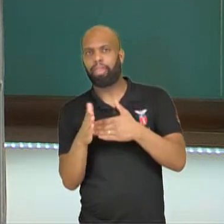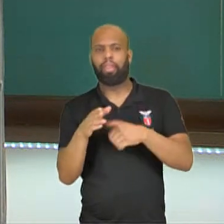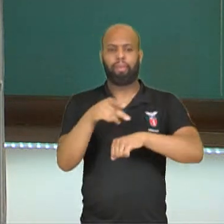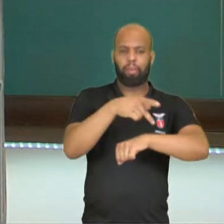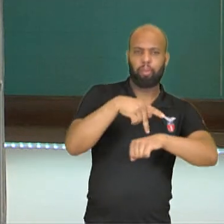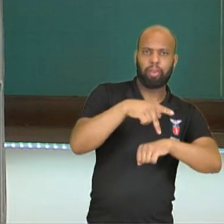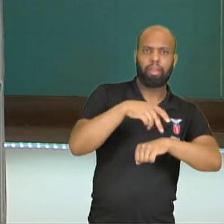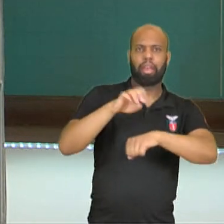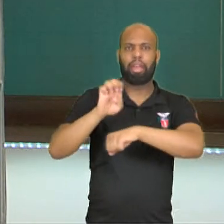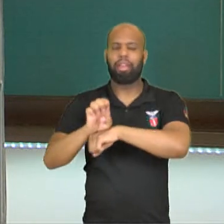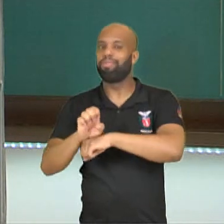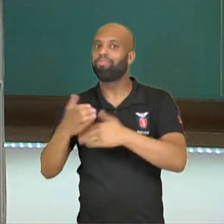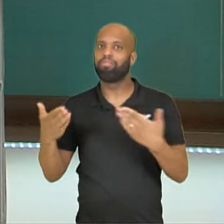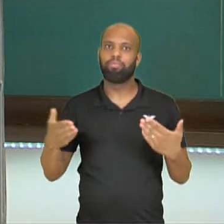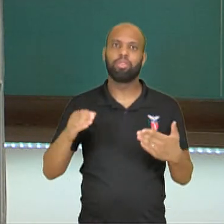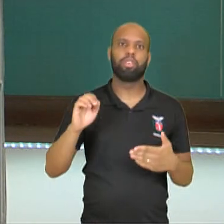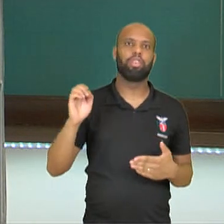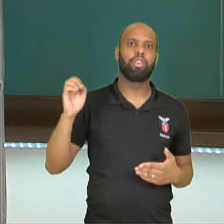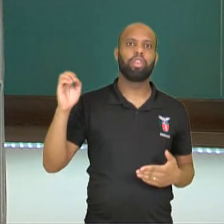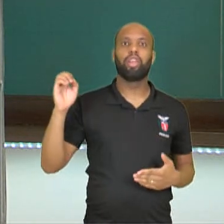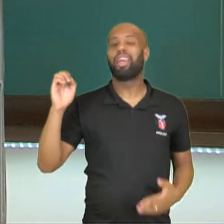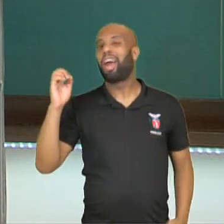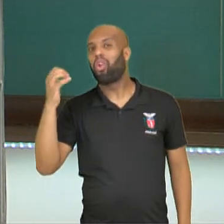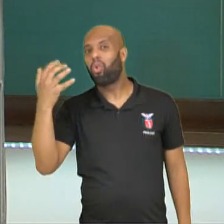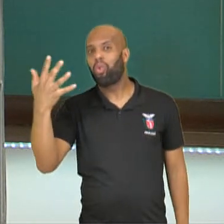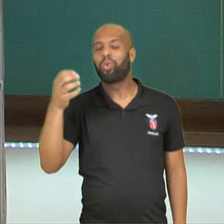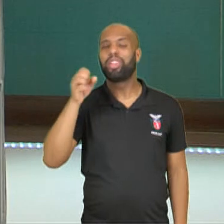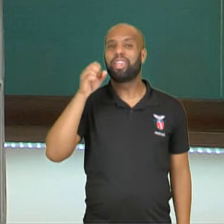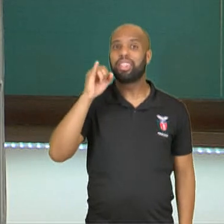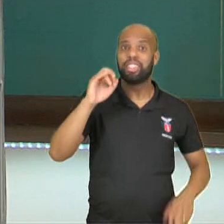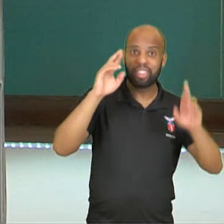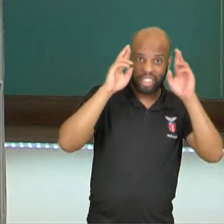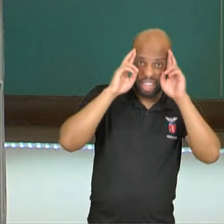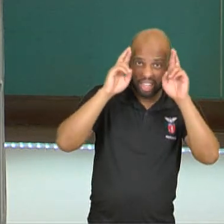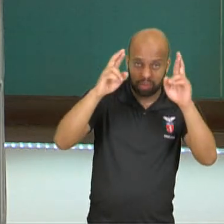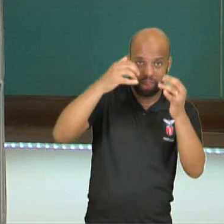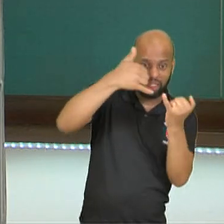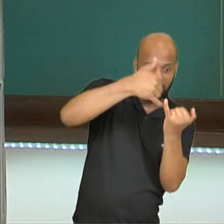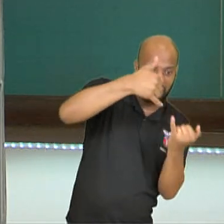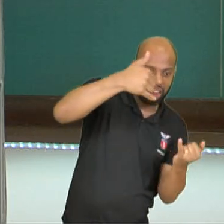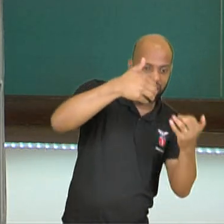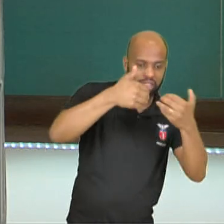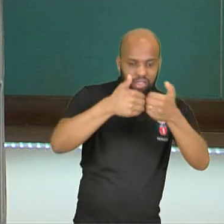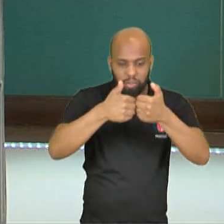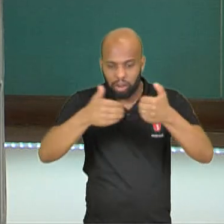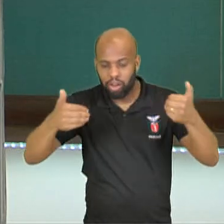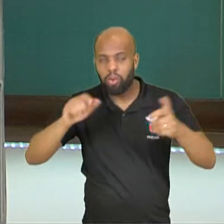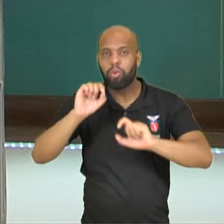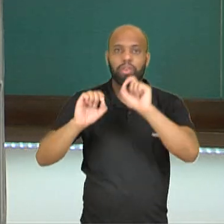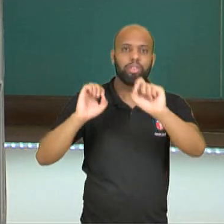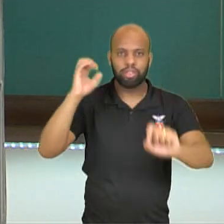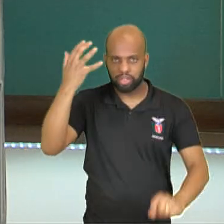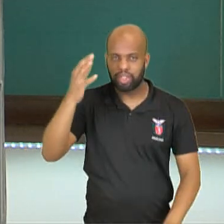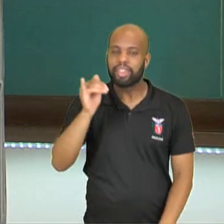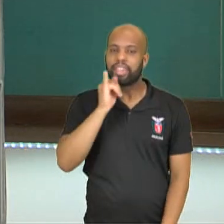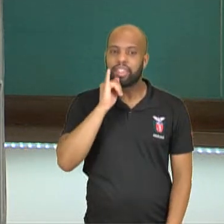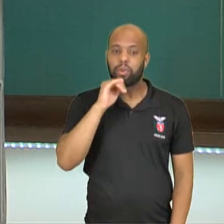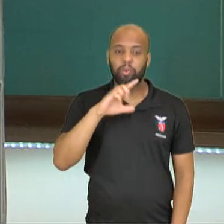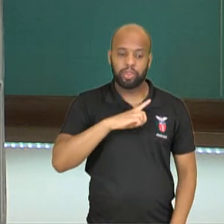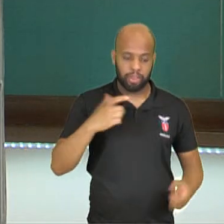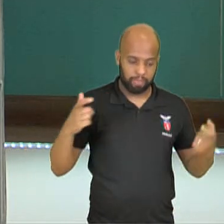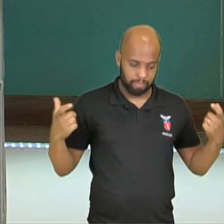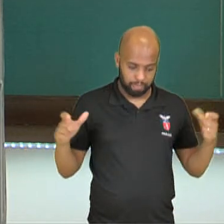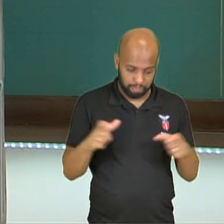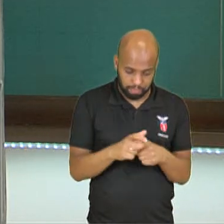ou regiões. E aí ocorreria, se fossem respeitadas essas linhas, ocorreriam situações onde pequenas